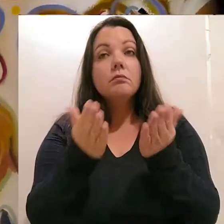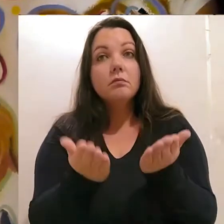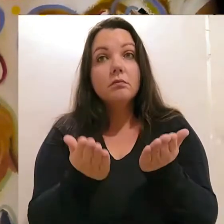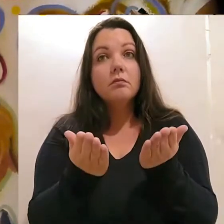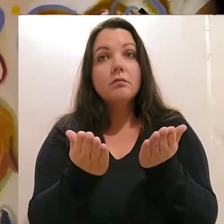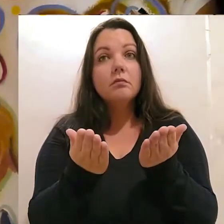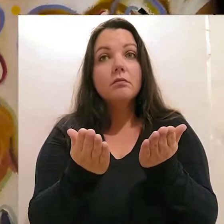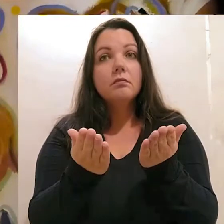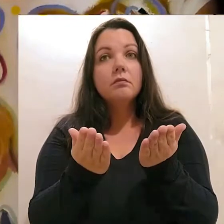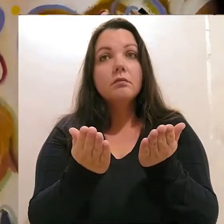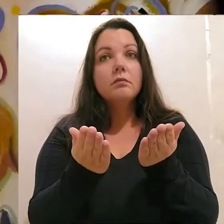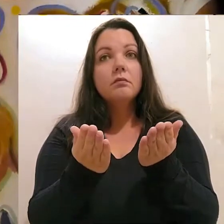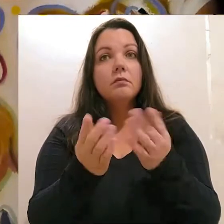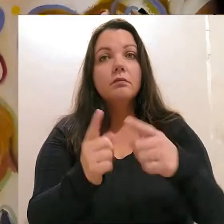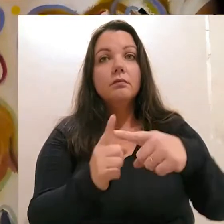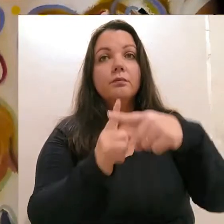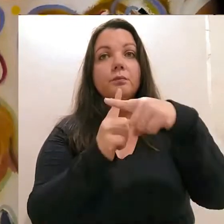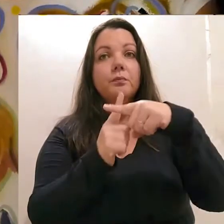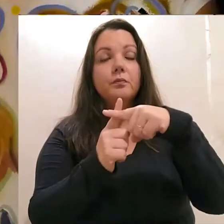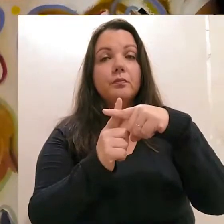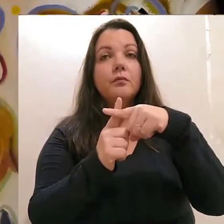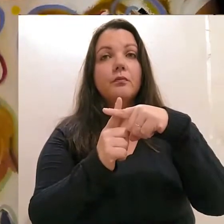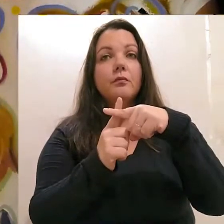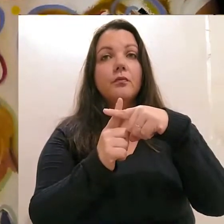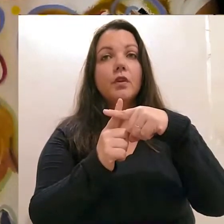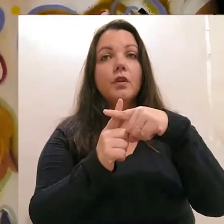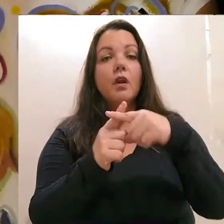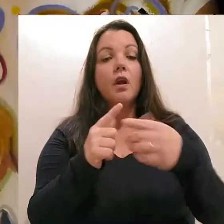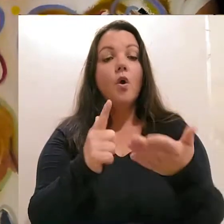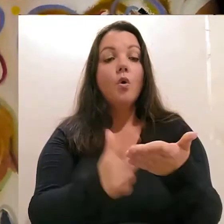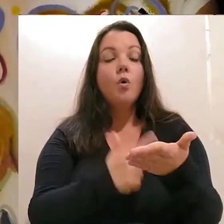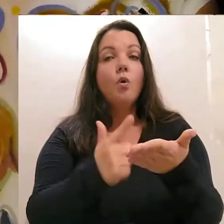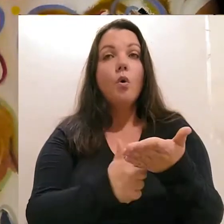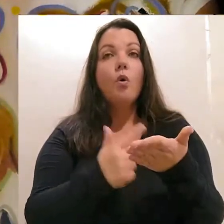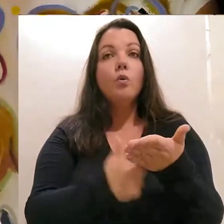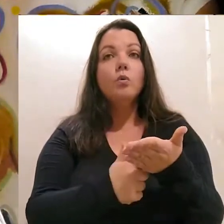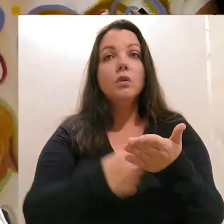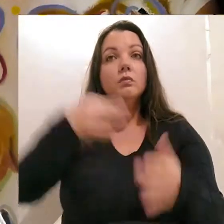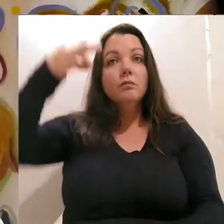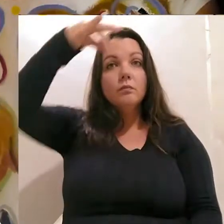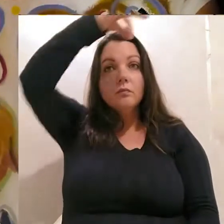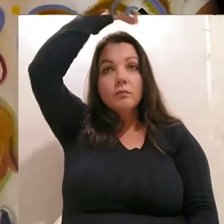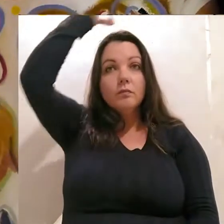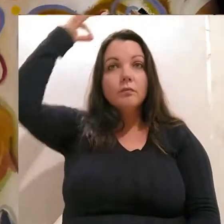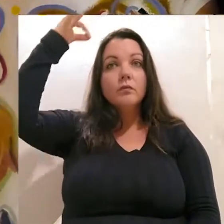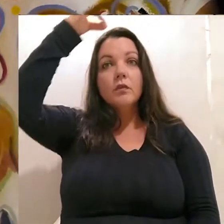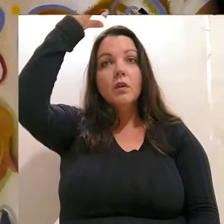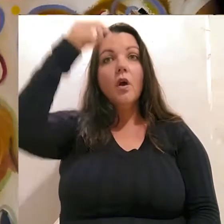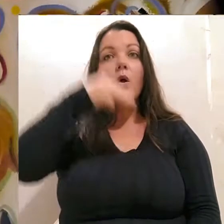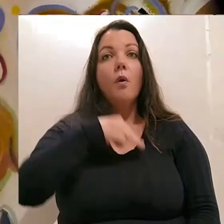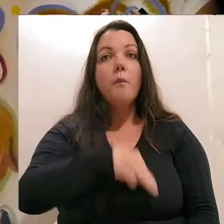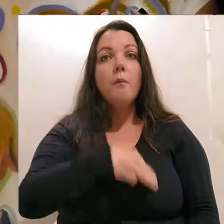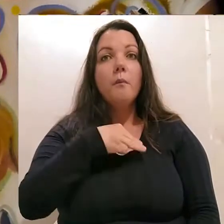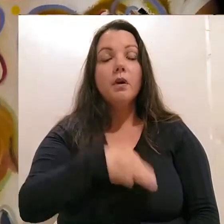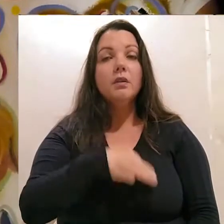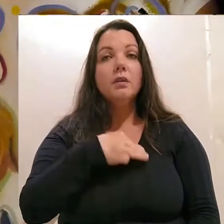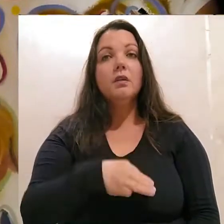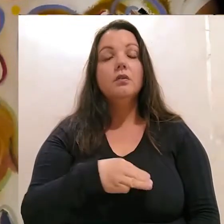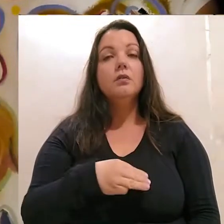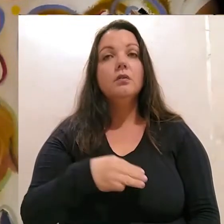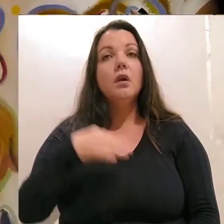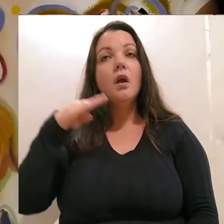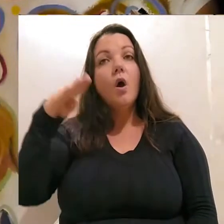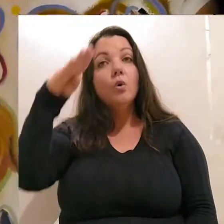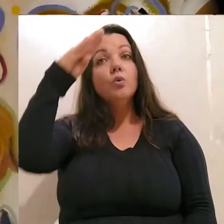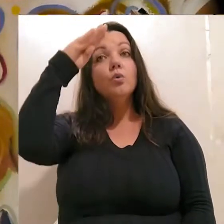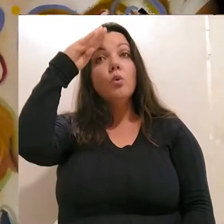é ali Quando é quando fala em São Mateus né ele era um dos